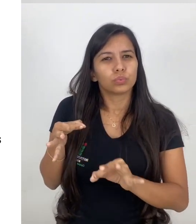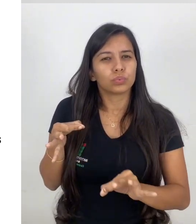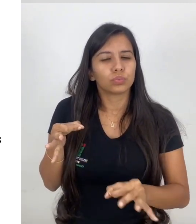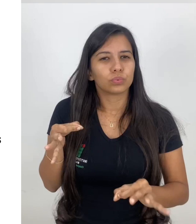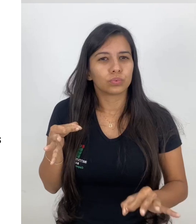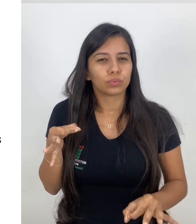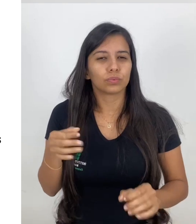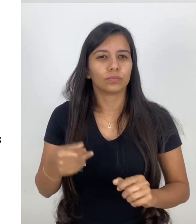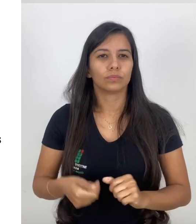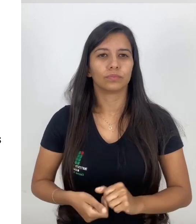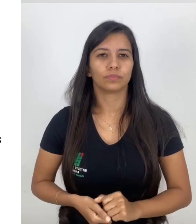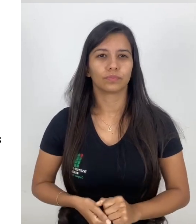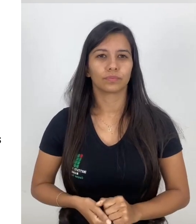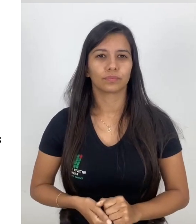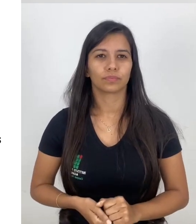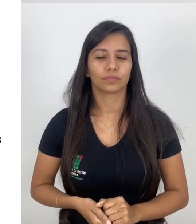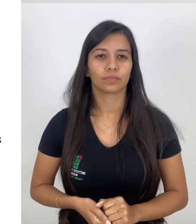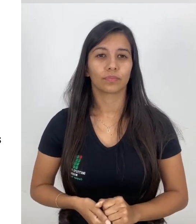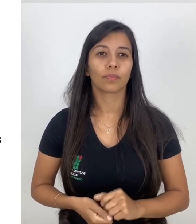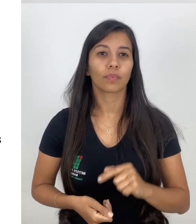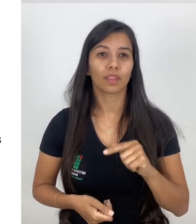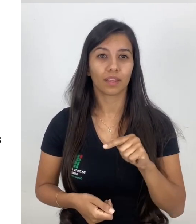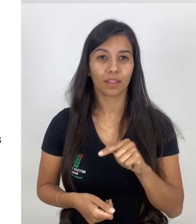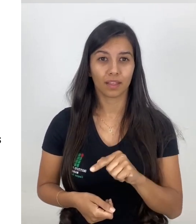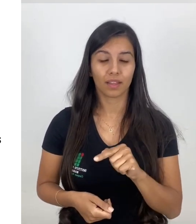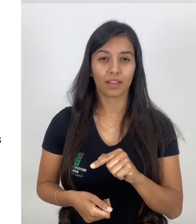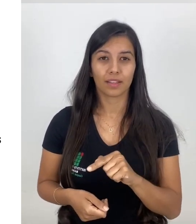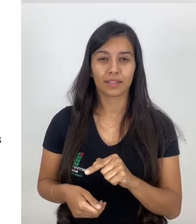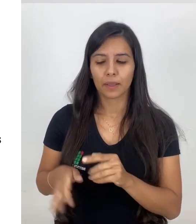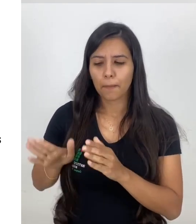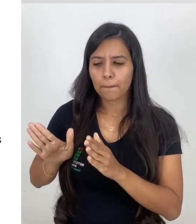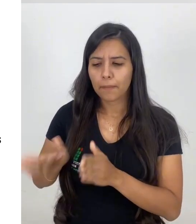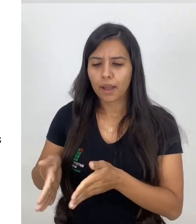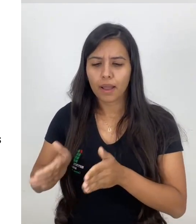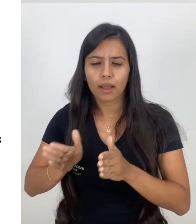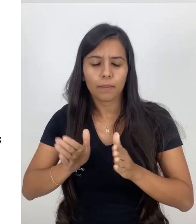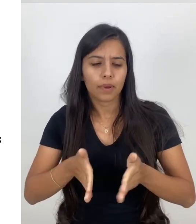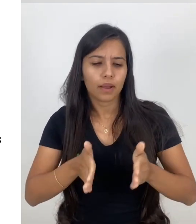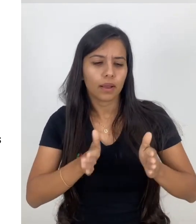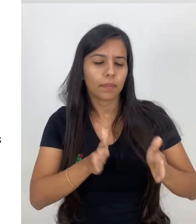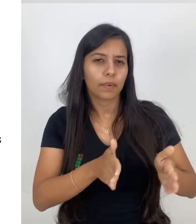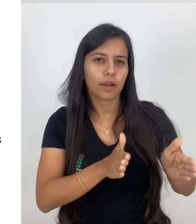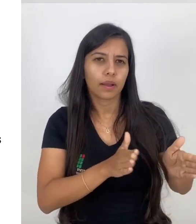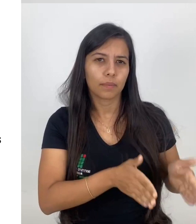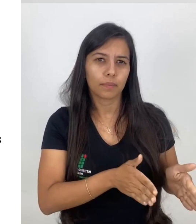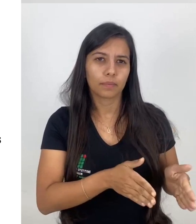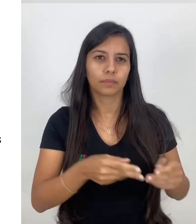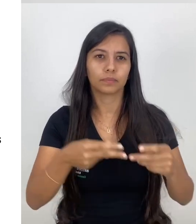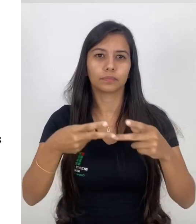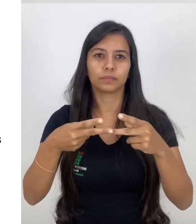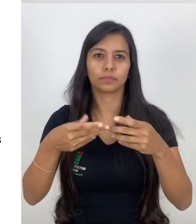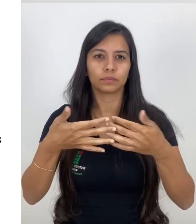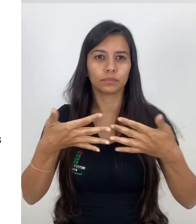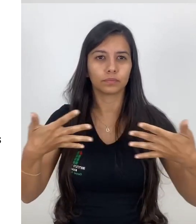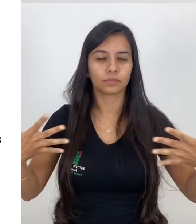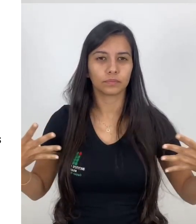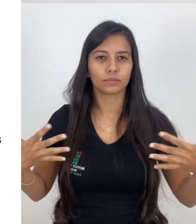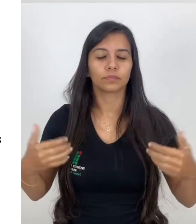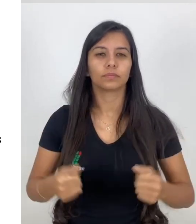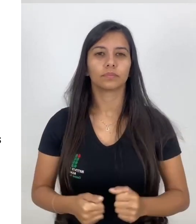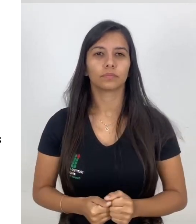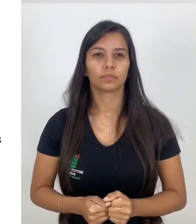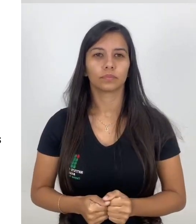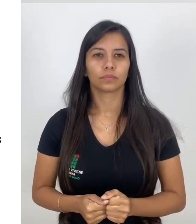longa até, né? Porque ela vai ter estágios, né? Então, a prófase 1, ela